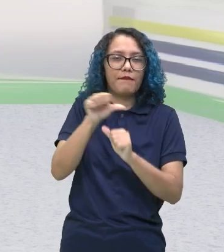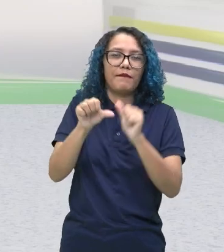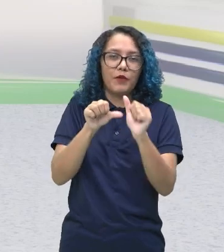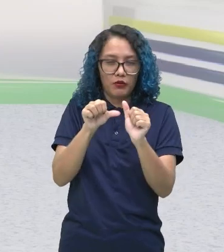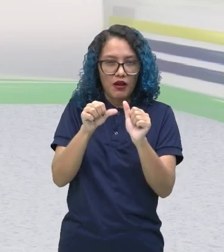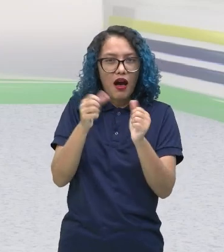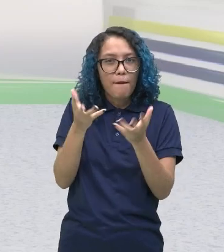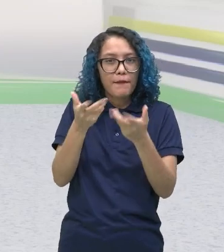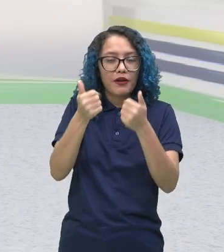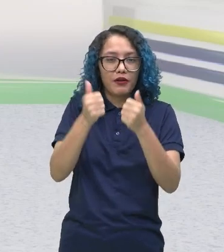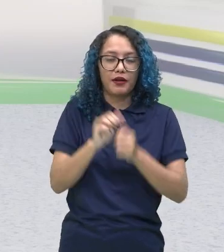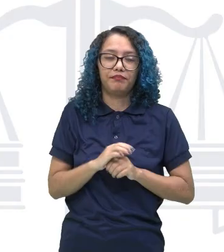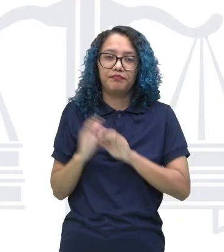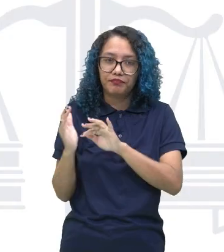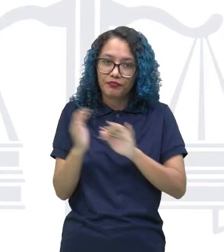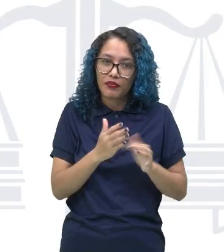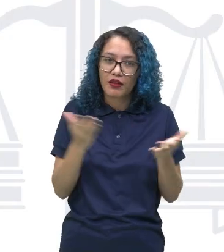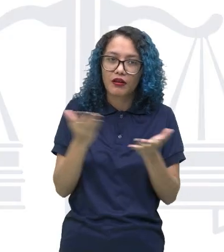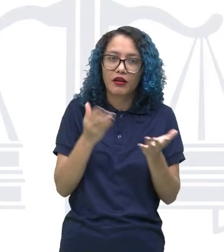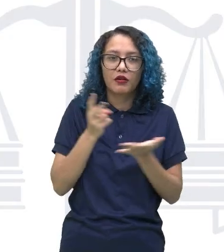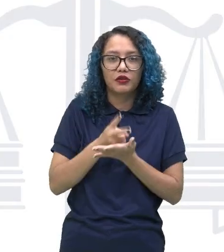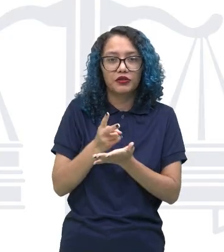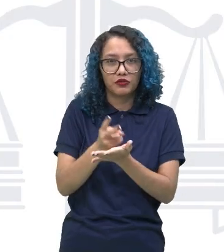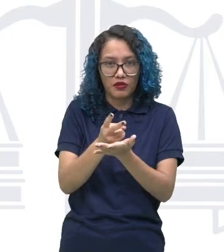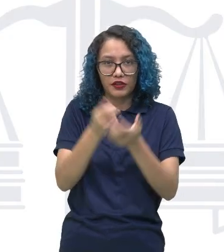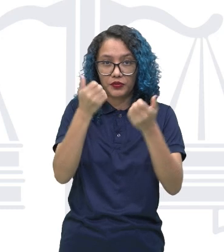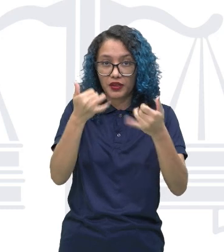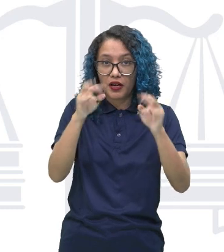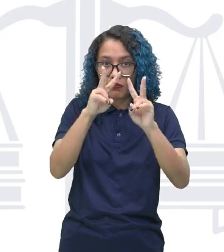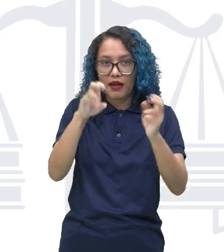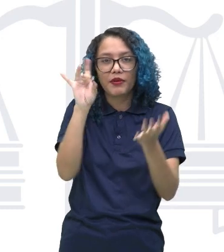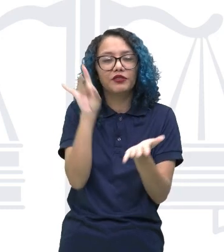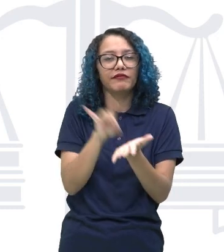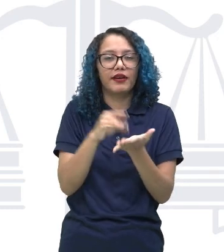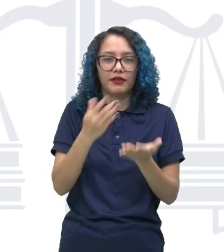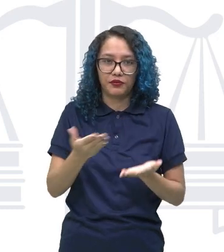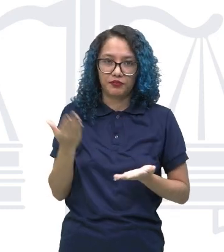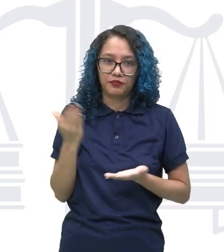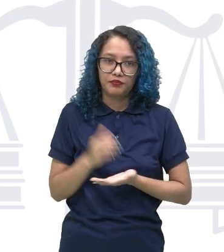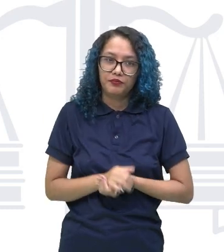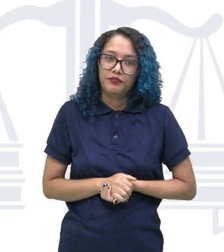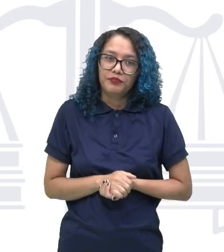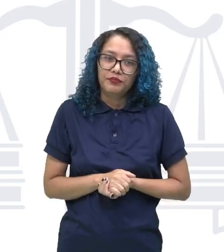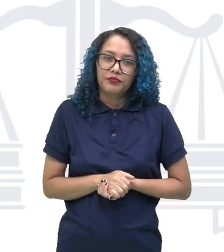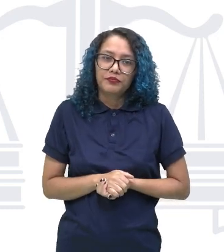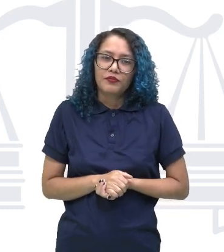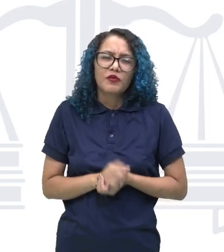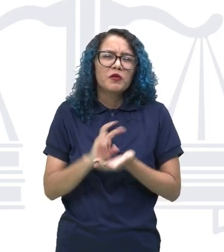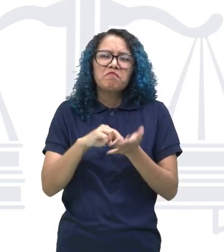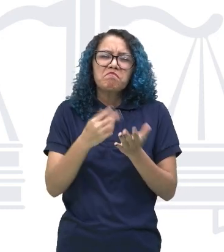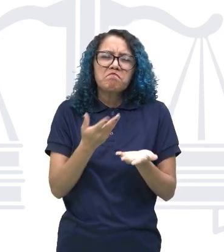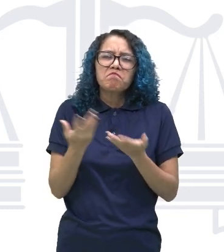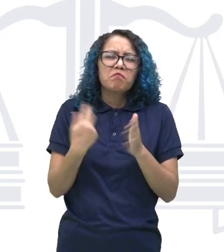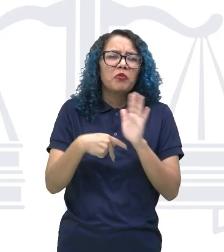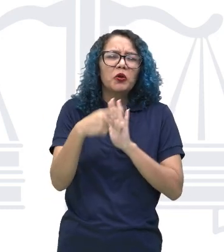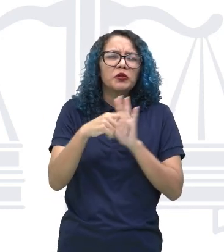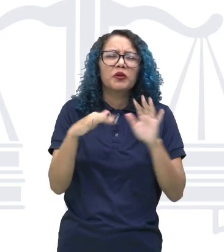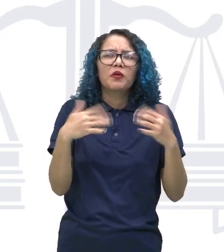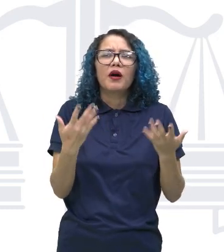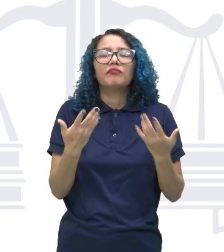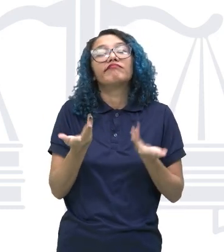a recomposição das aprendizagens de fato, né? O Pacto pela Recomposição. O que seria isso, Emília? É uma